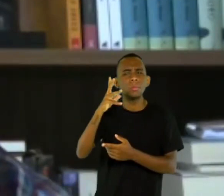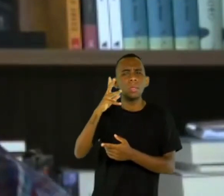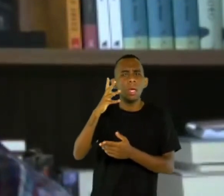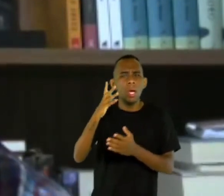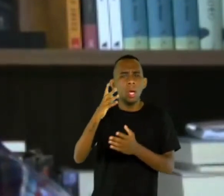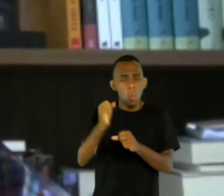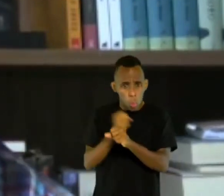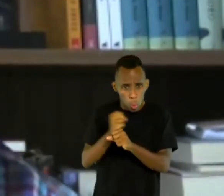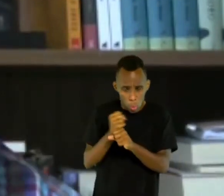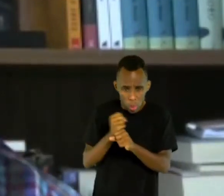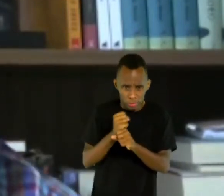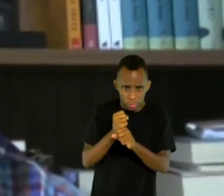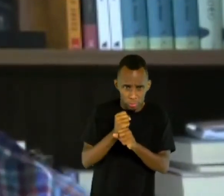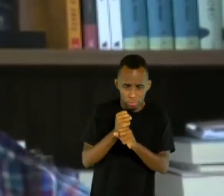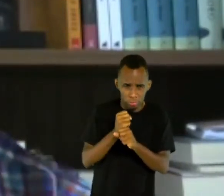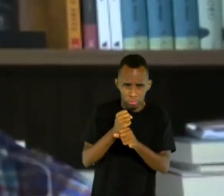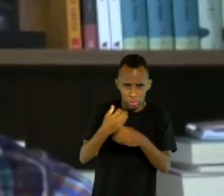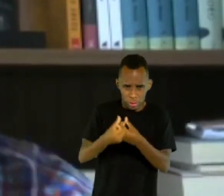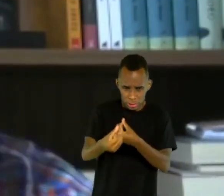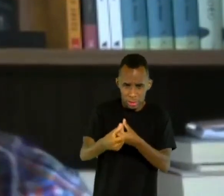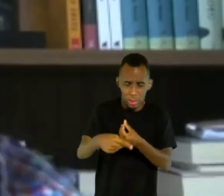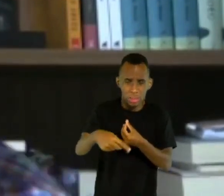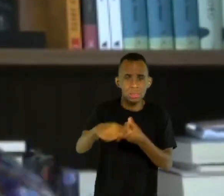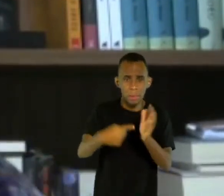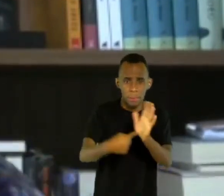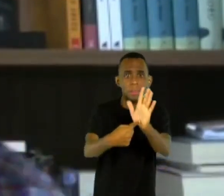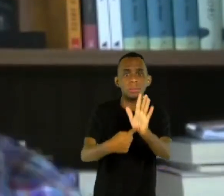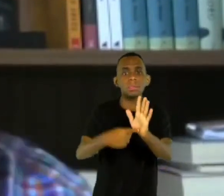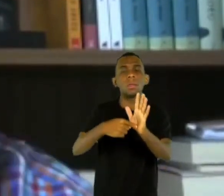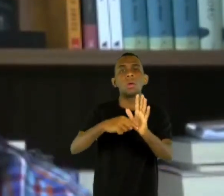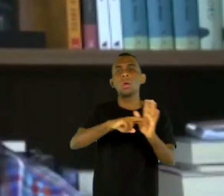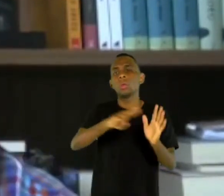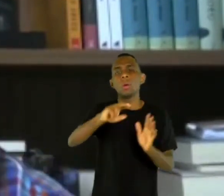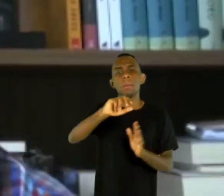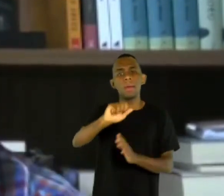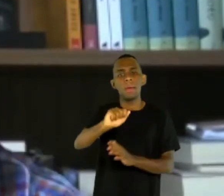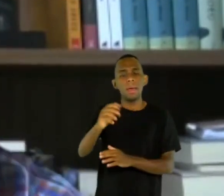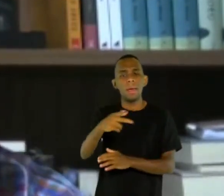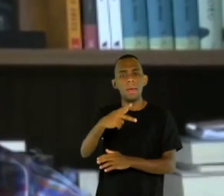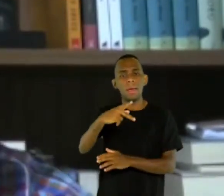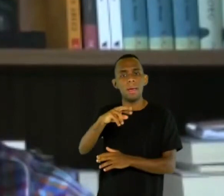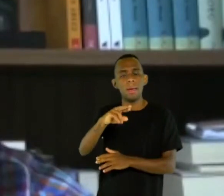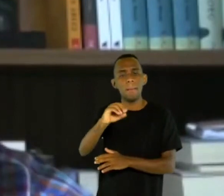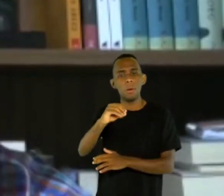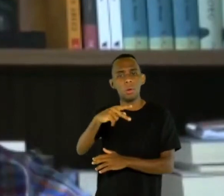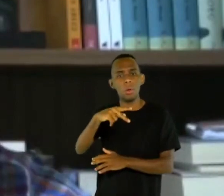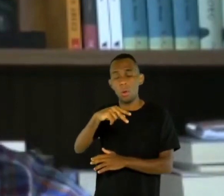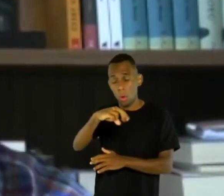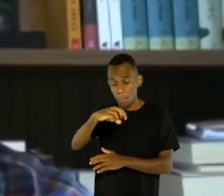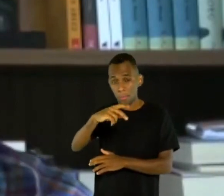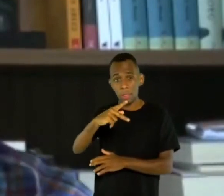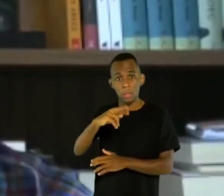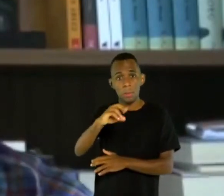no segundo semestre, que se chama A Promessa, o título em português, e é de um sul-africano,